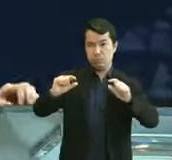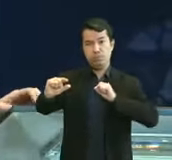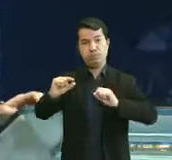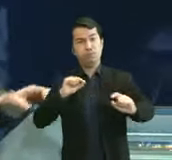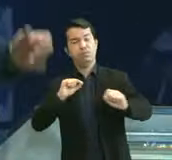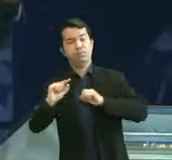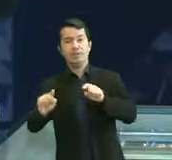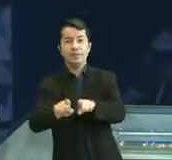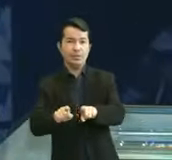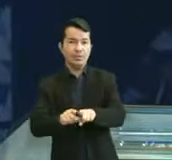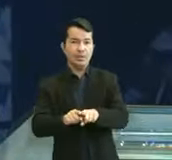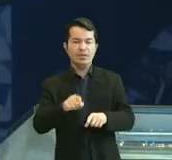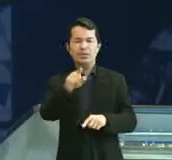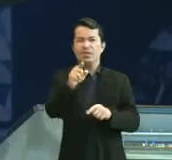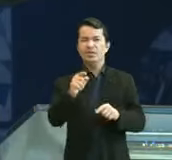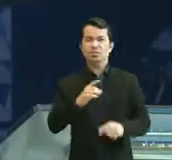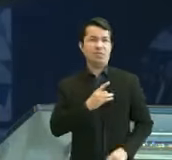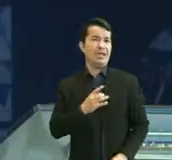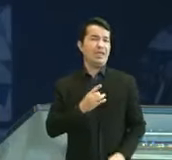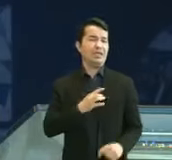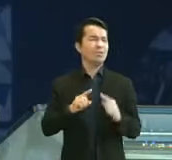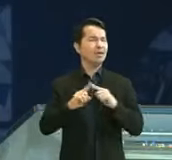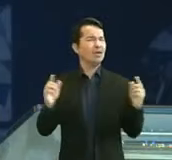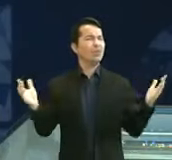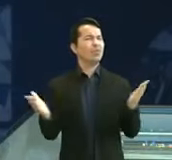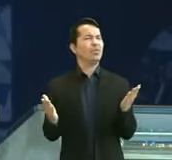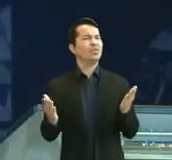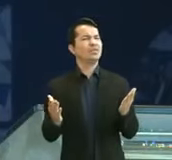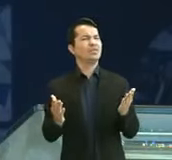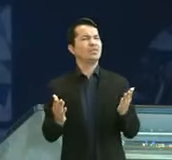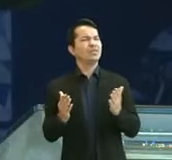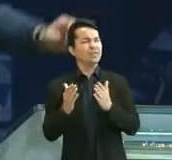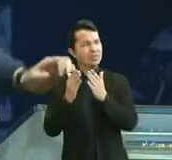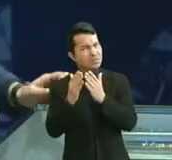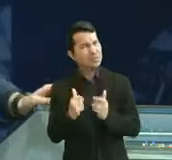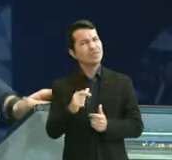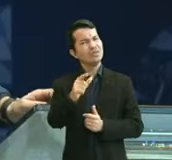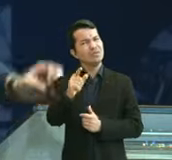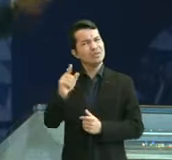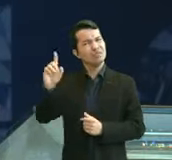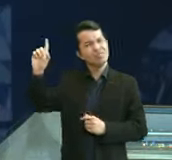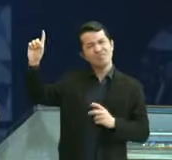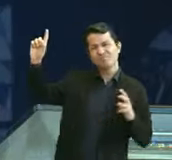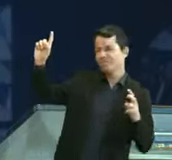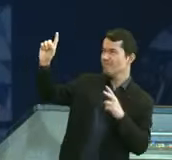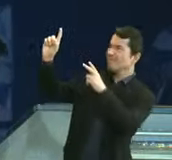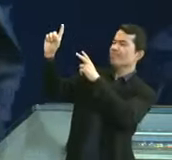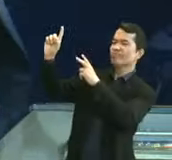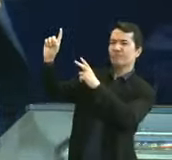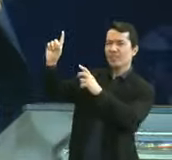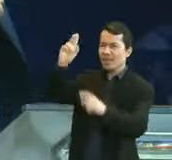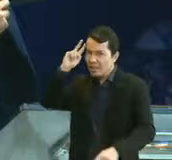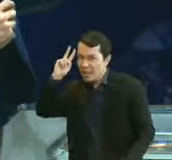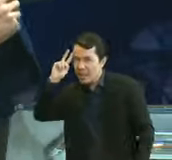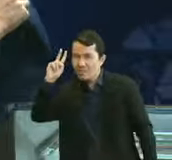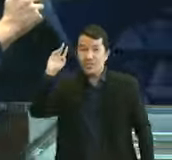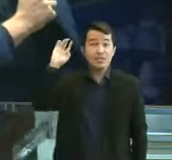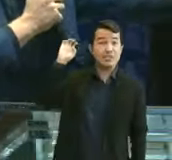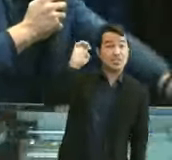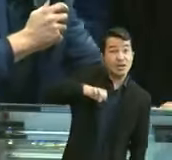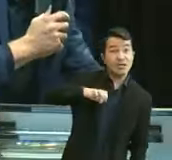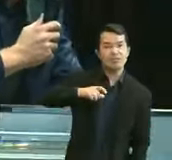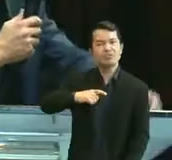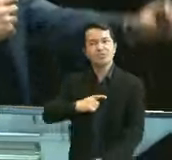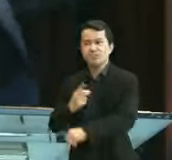está com medo. Eu quero te apresentar aquele que detém toda a sabedoria e conhecimento. Estevão acessava